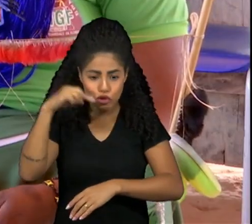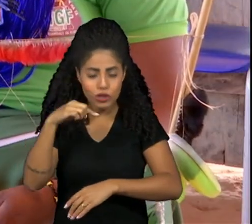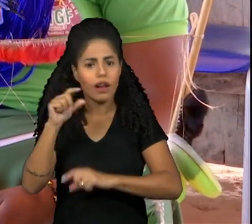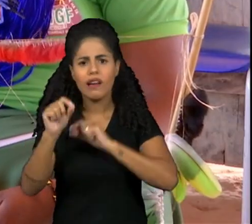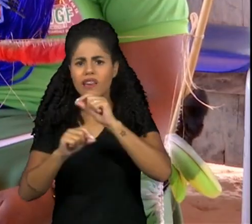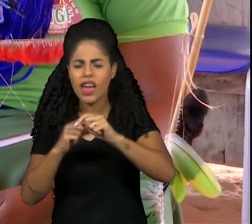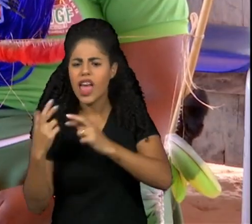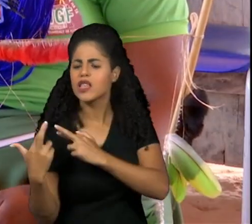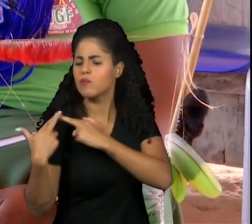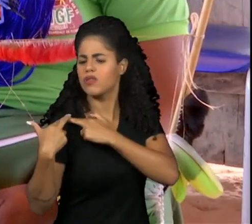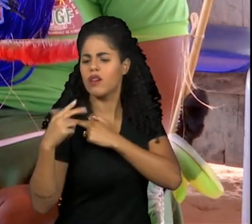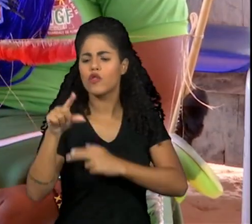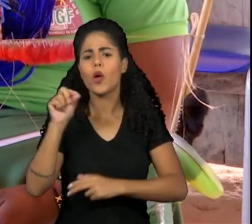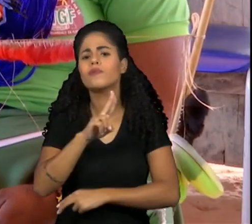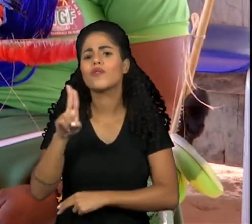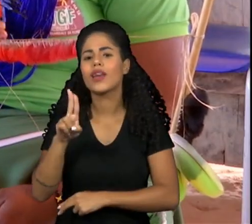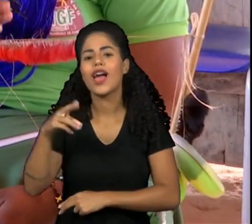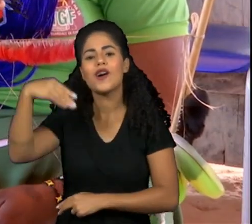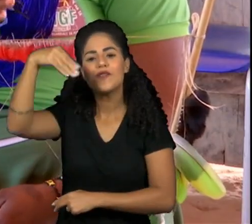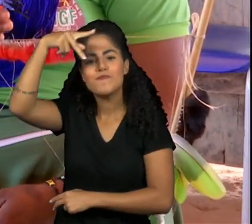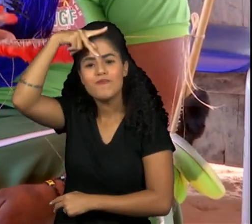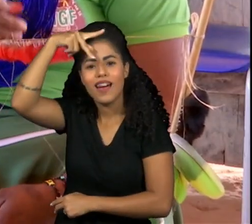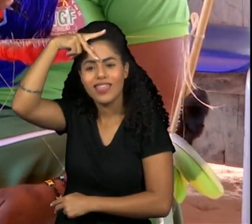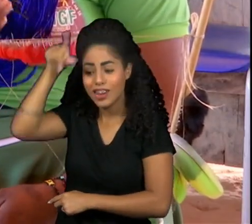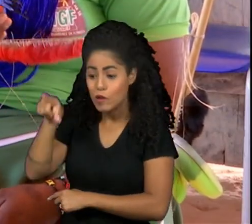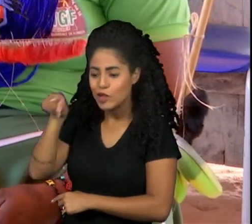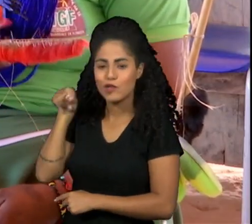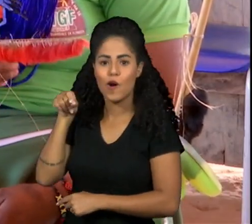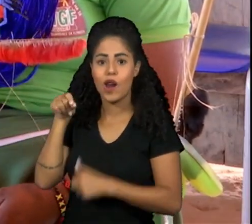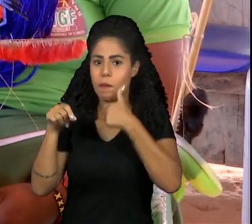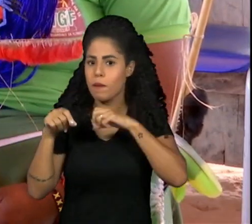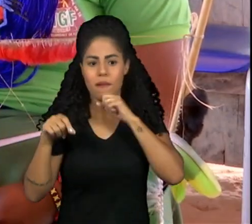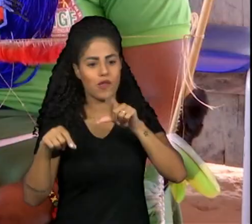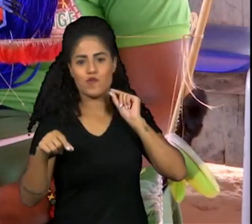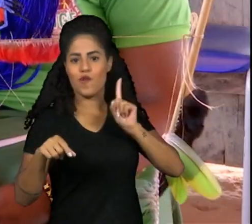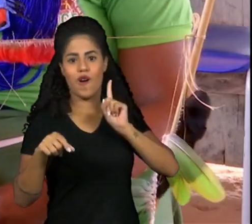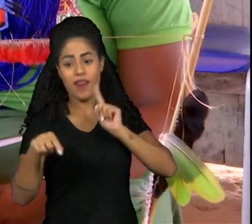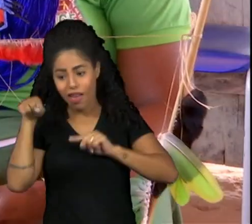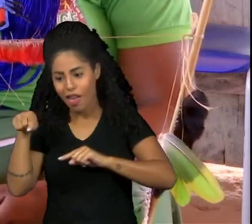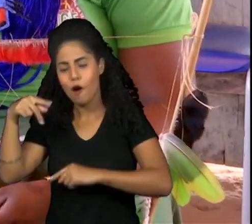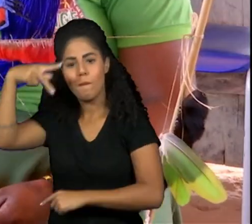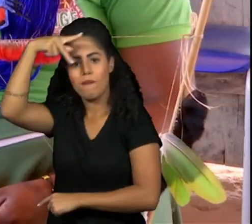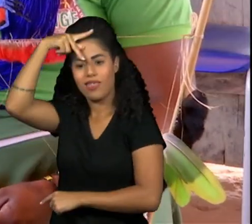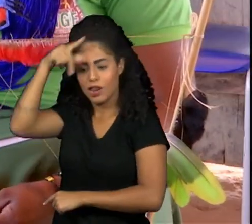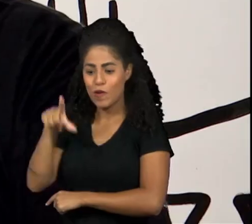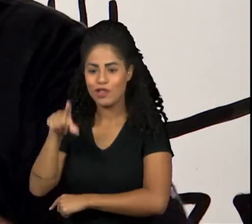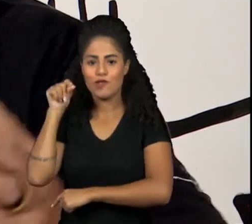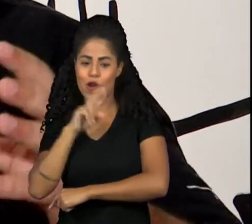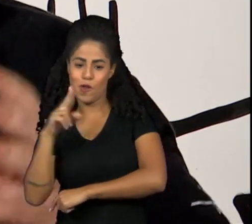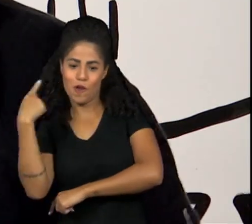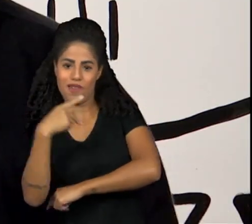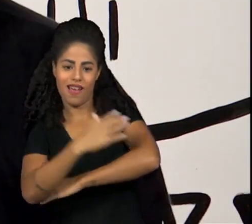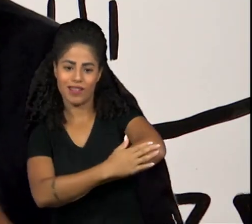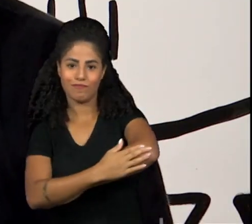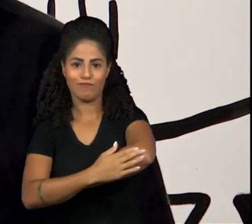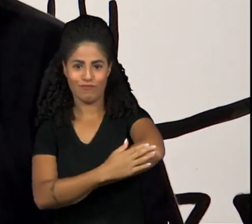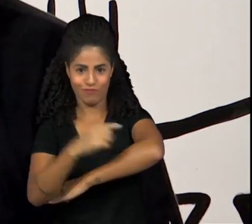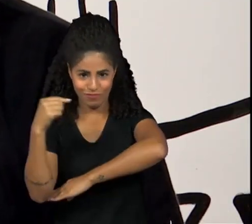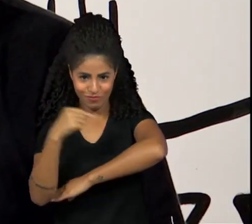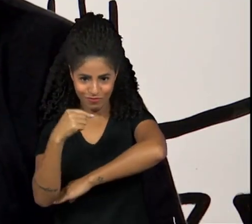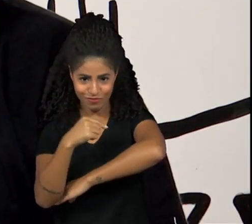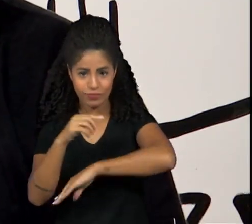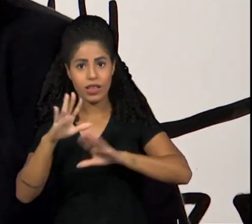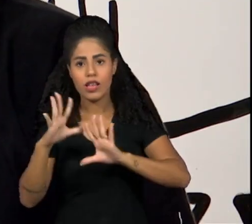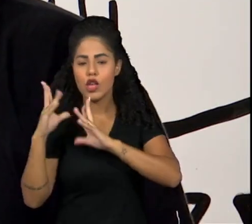escolher. O padrinho escolhe o nome do filhado. A comunidade inteira